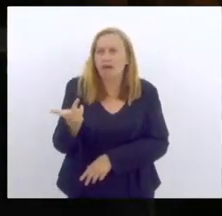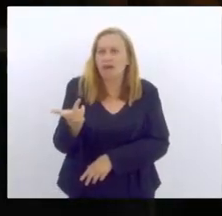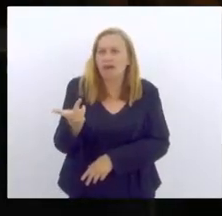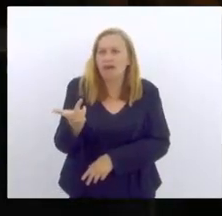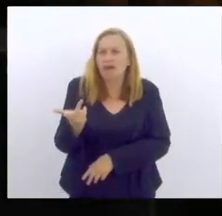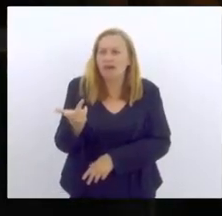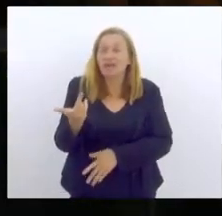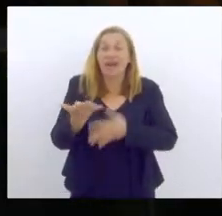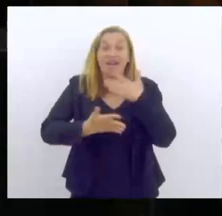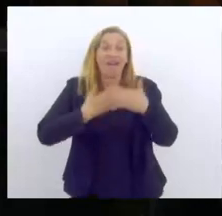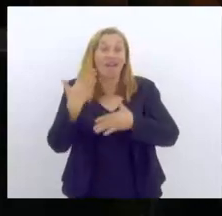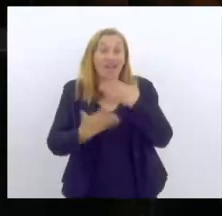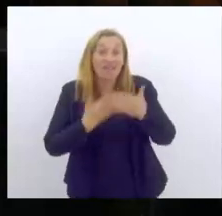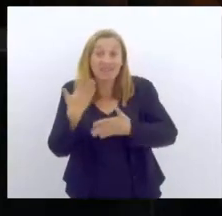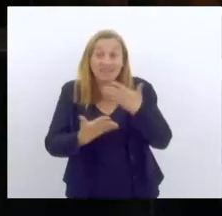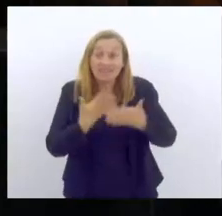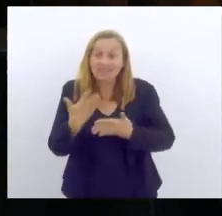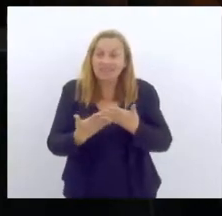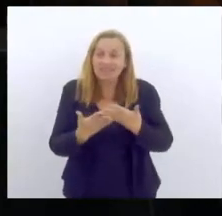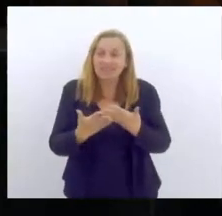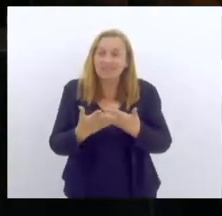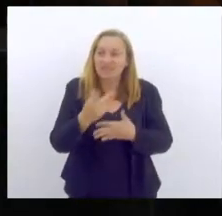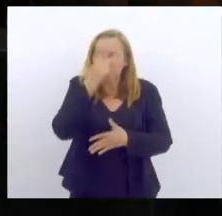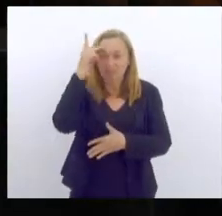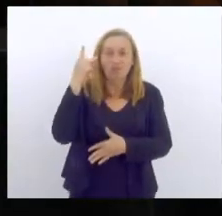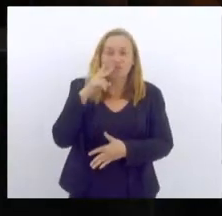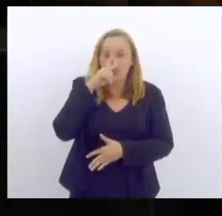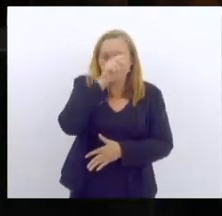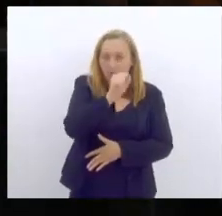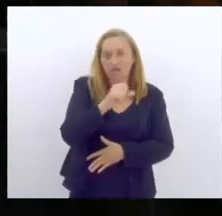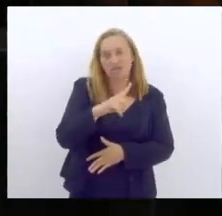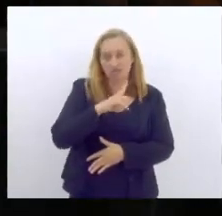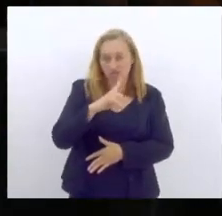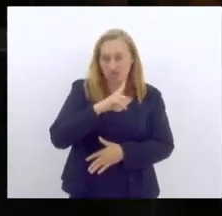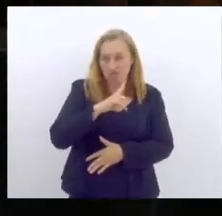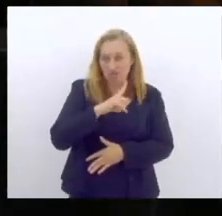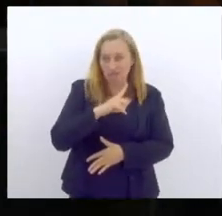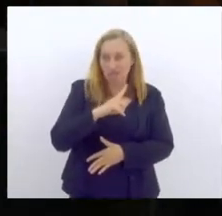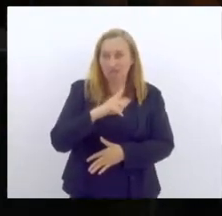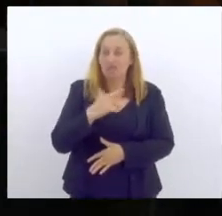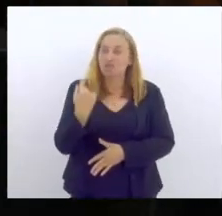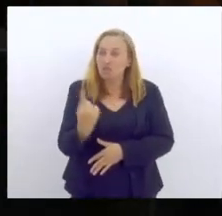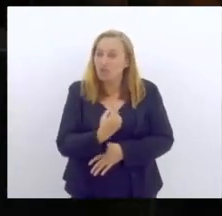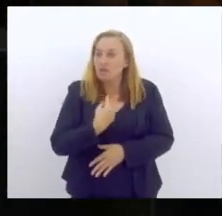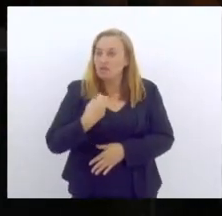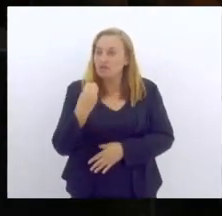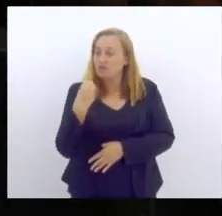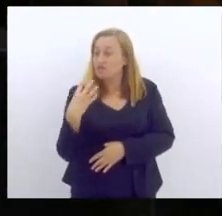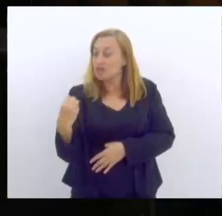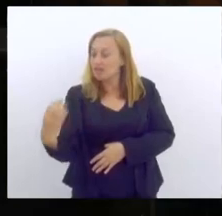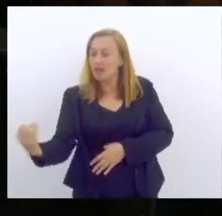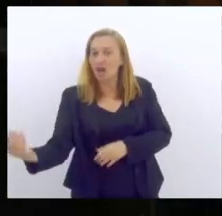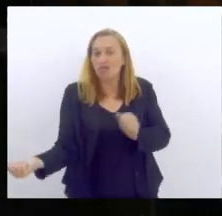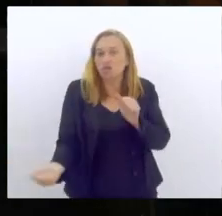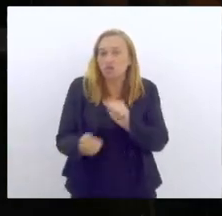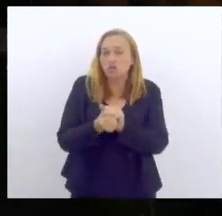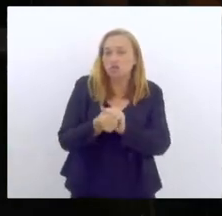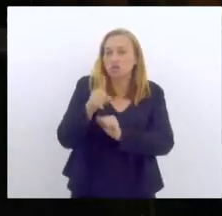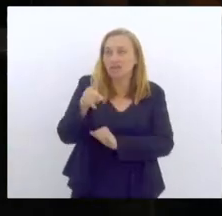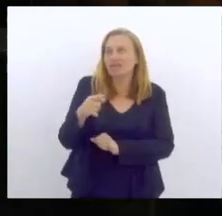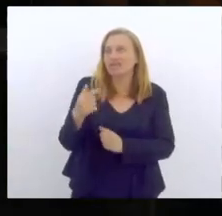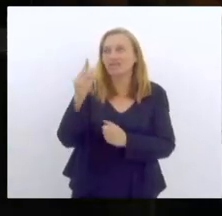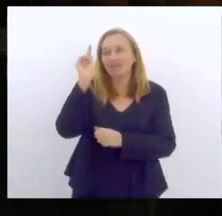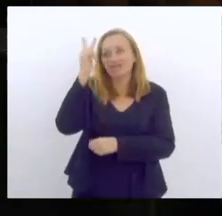era Alegre e era uma pessoa forte a gente fazia viagens com ele e tem uma história muito